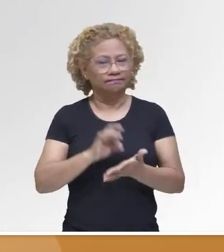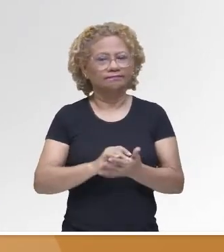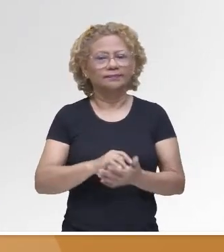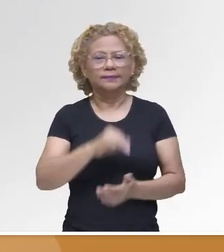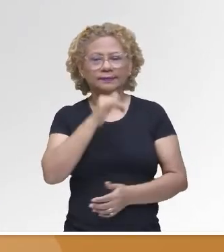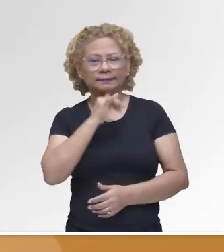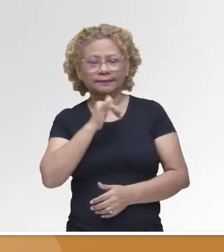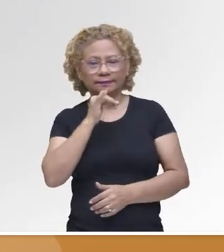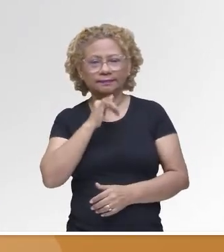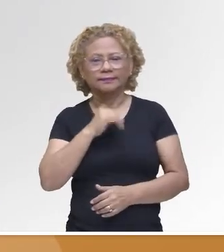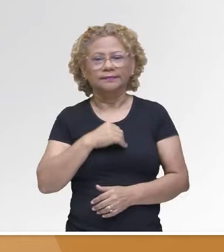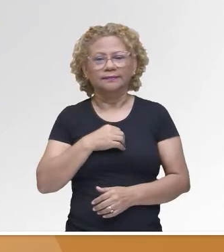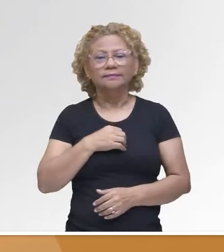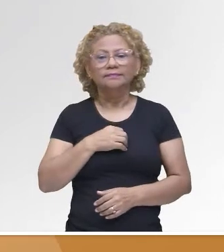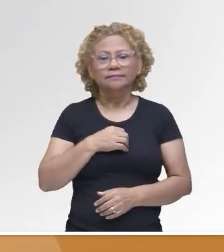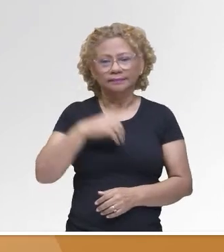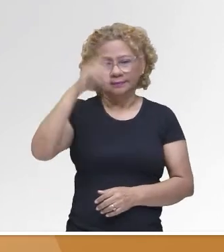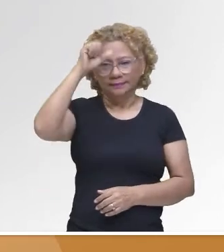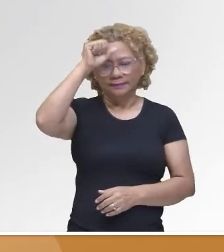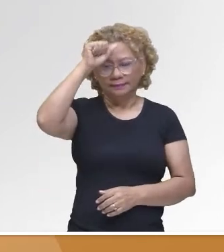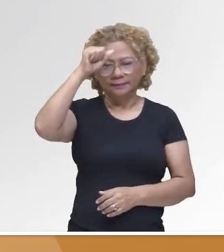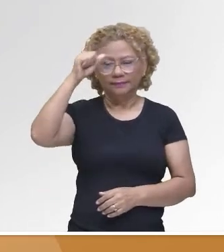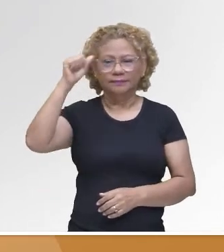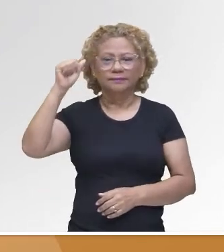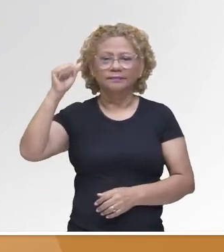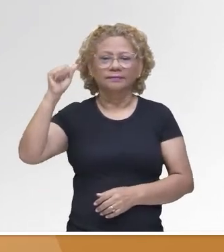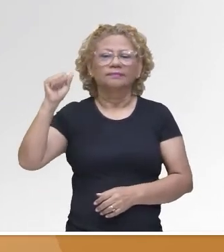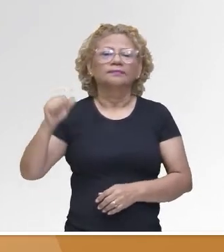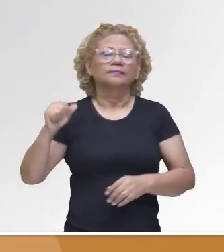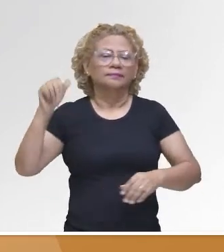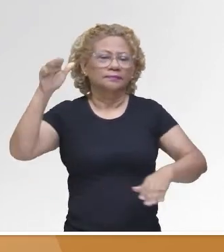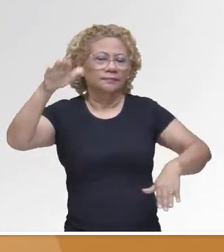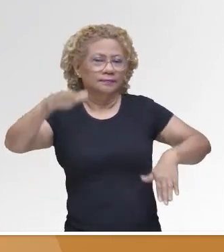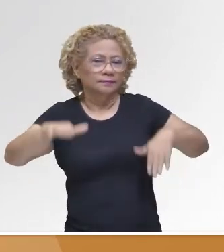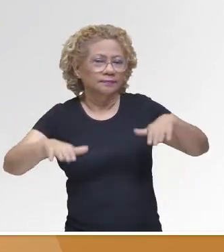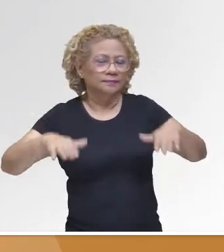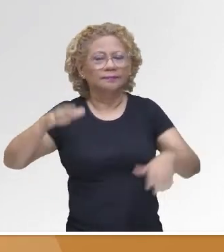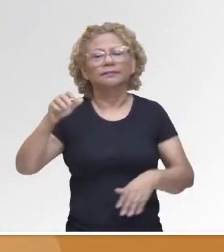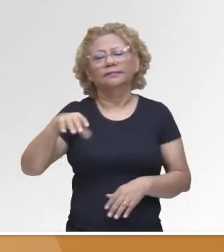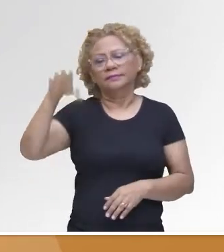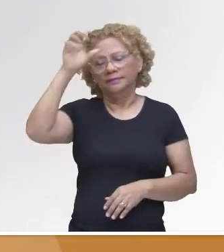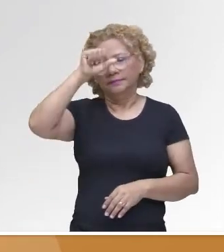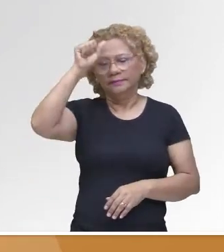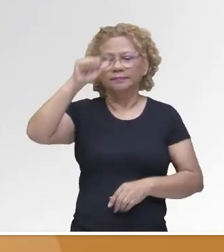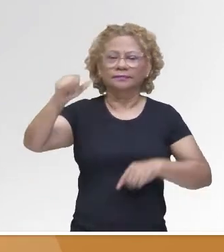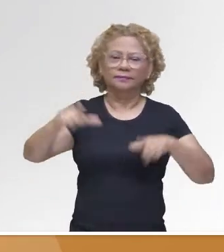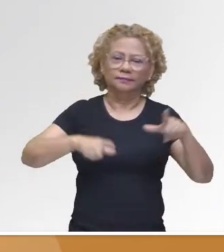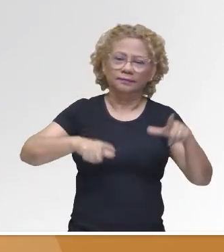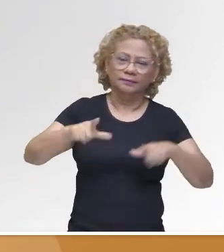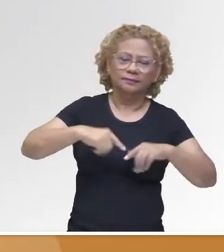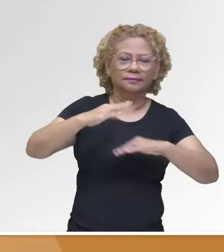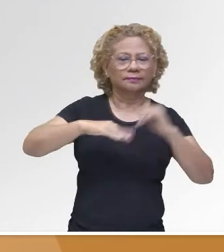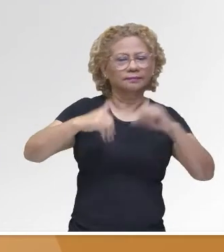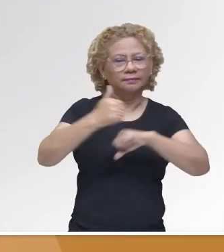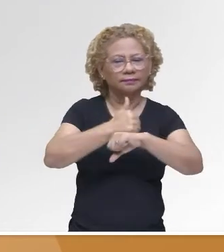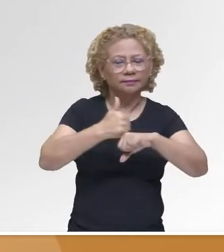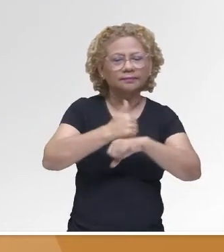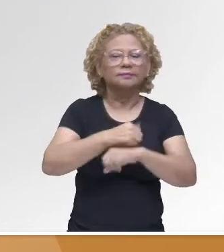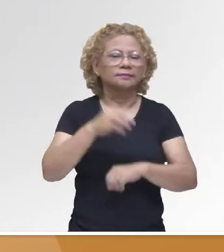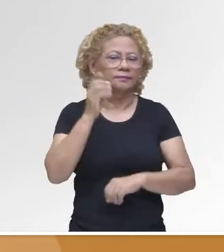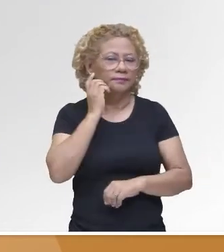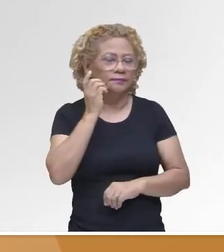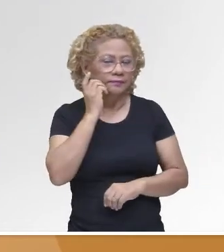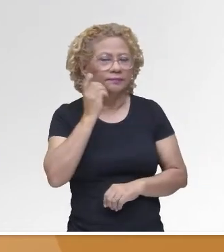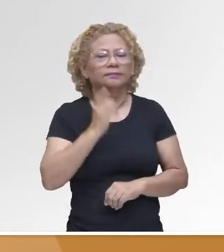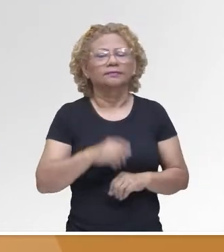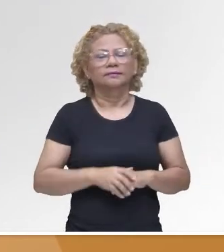a nadar, aprendendo alguma profissão, assim, coisa mais do dia a dia, aprendendo a